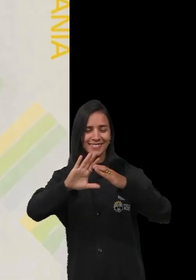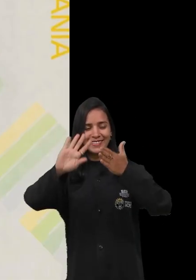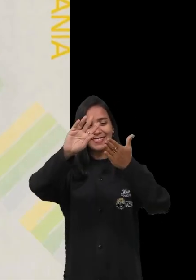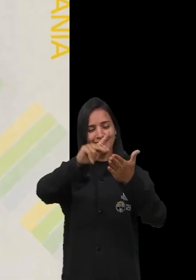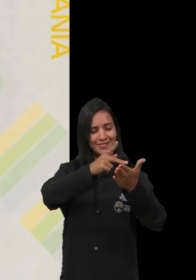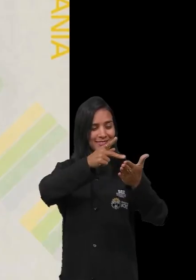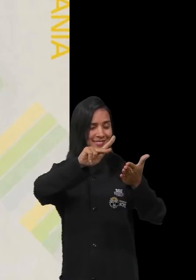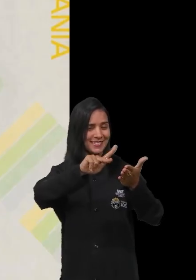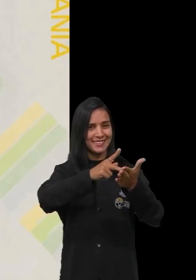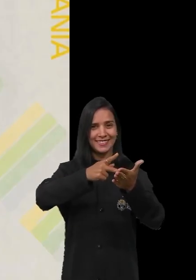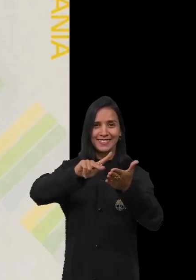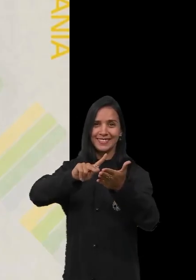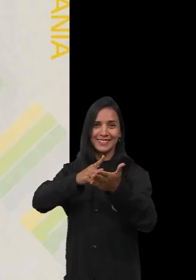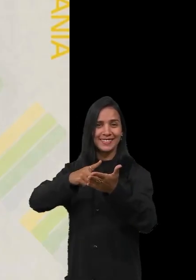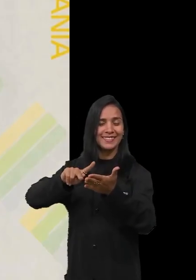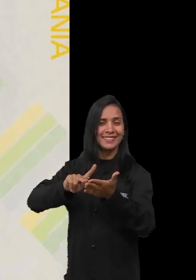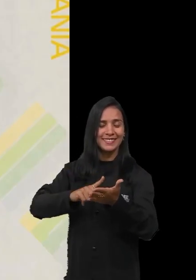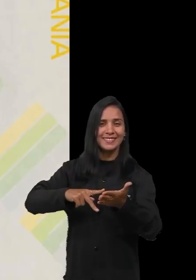versos.